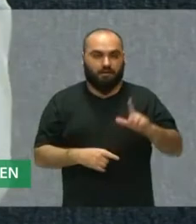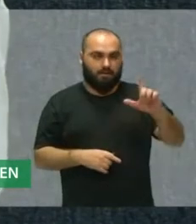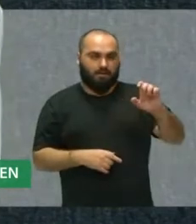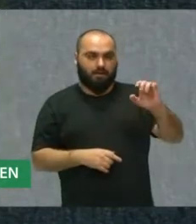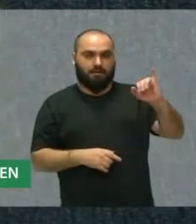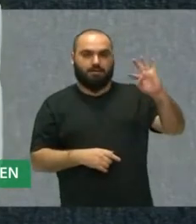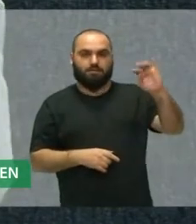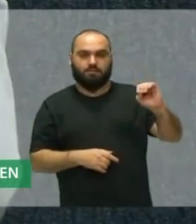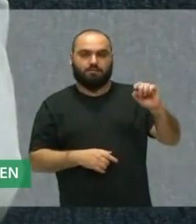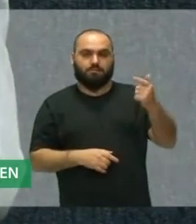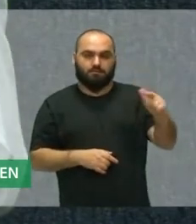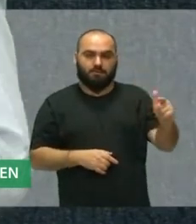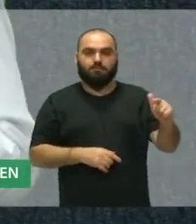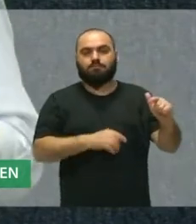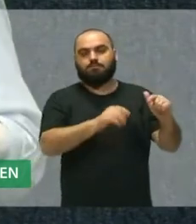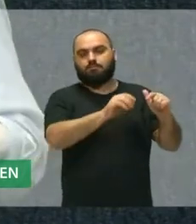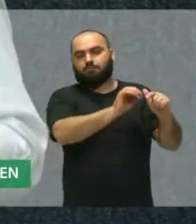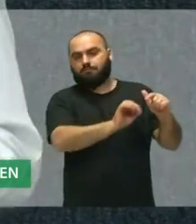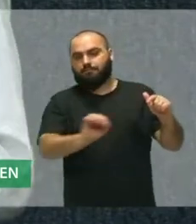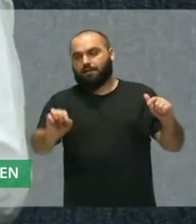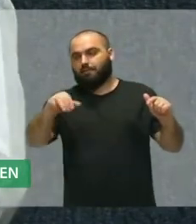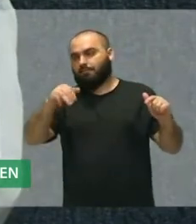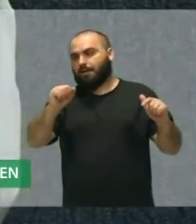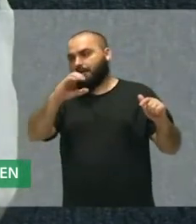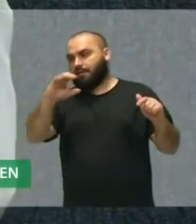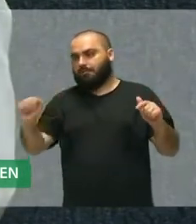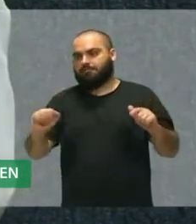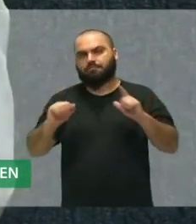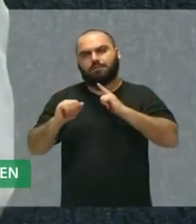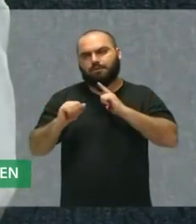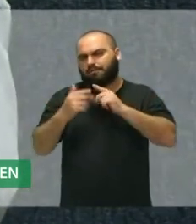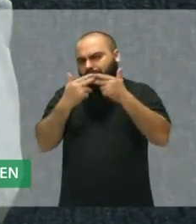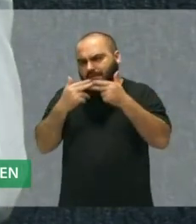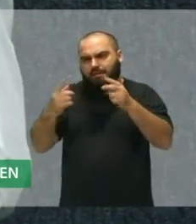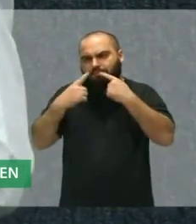é um efeito cascata, né? Então, houve muitas reclamações lá